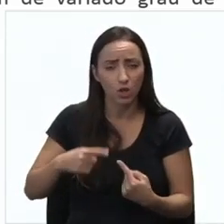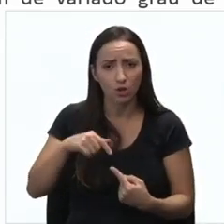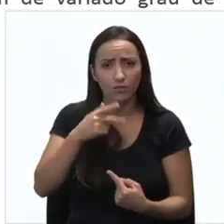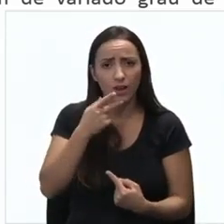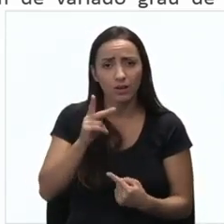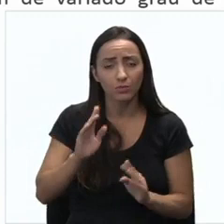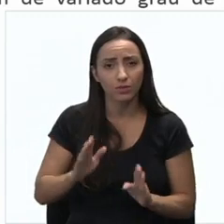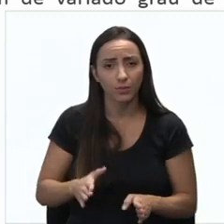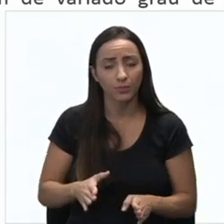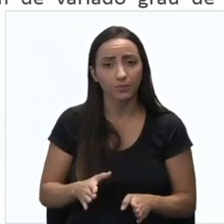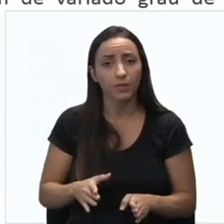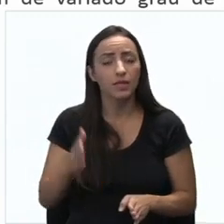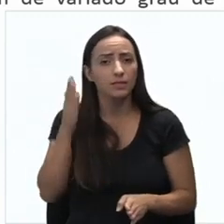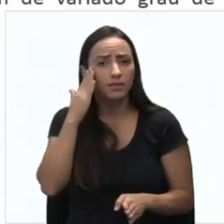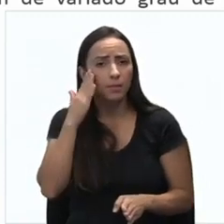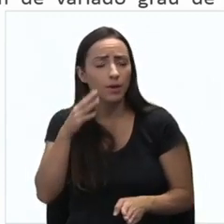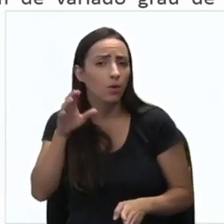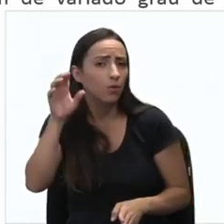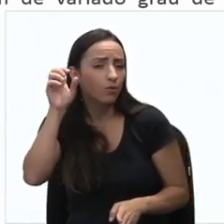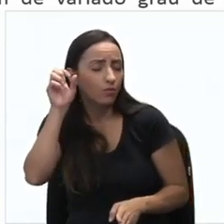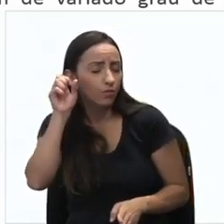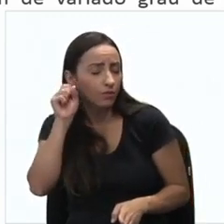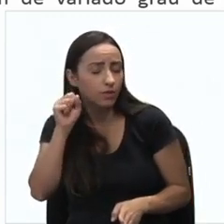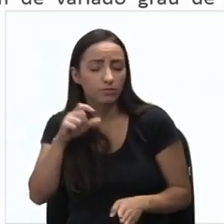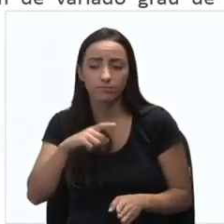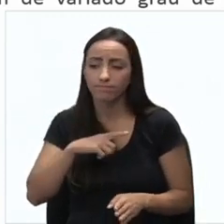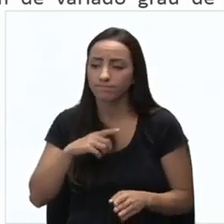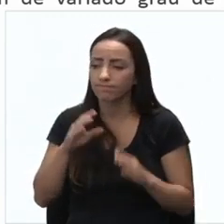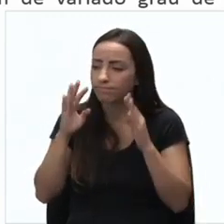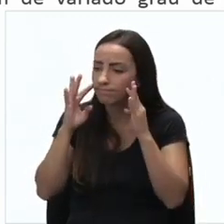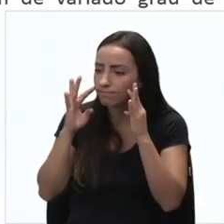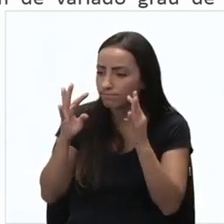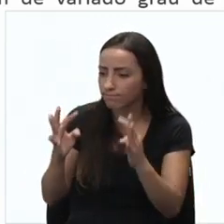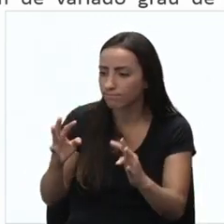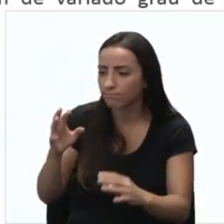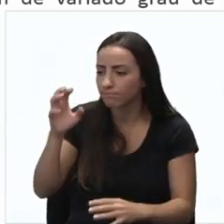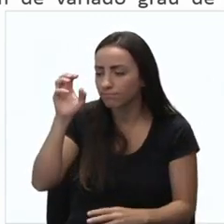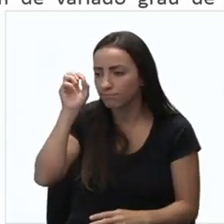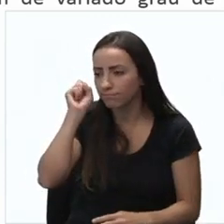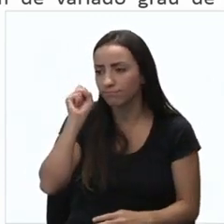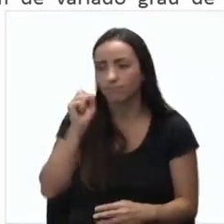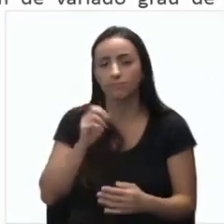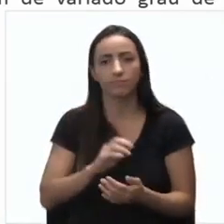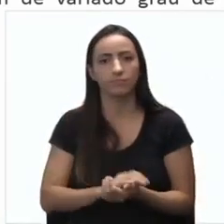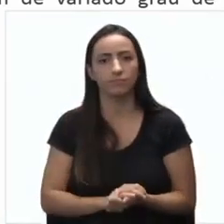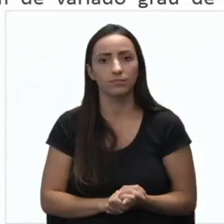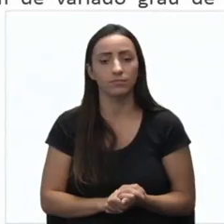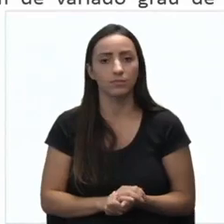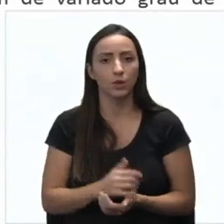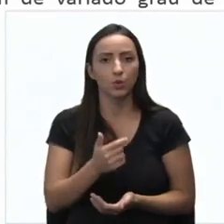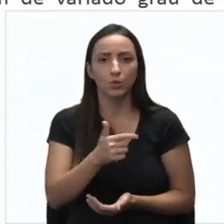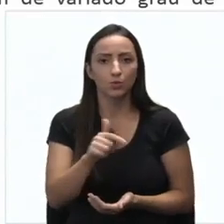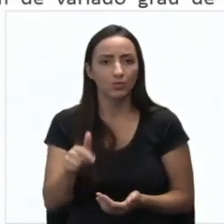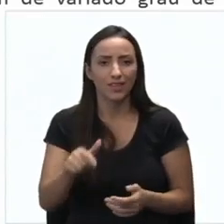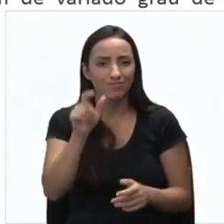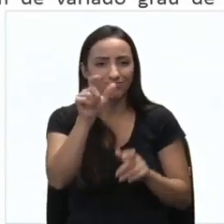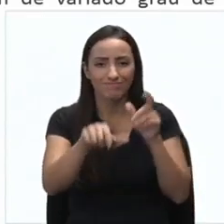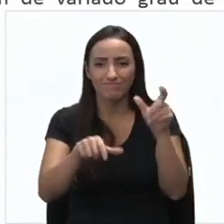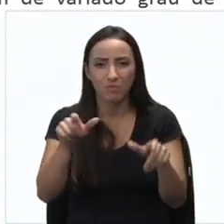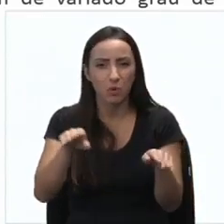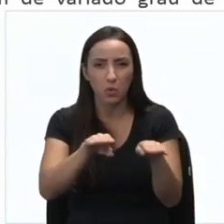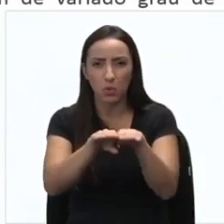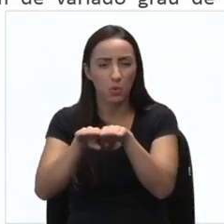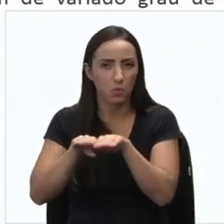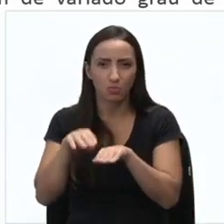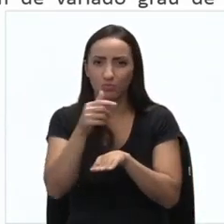sobre isso, de saber ouvir, de ter uma escuta atenta ao seu cliente. Né? Então, não existe uma